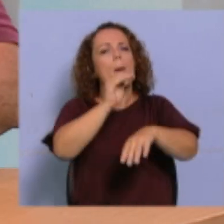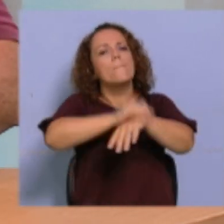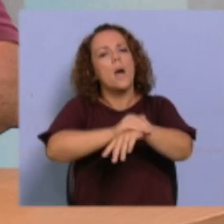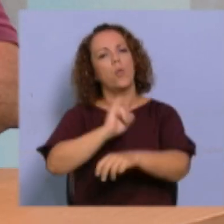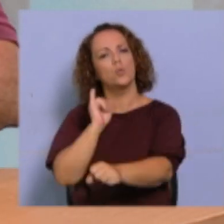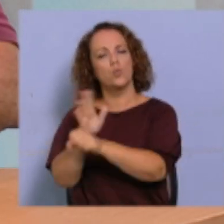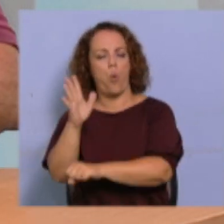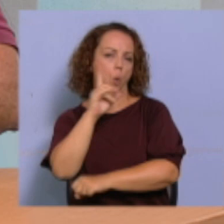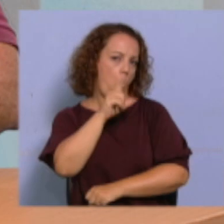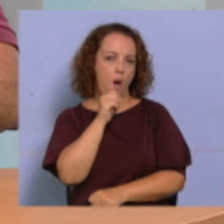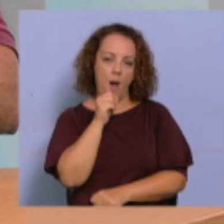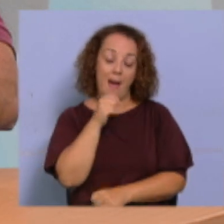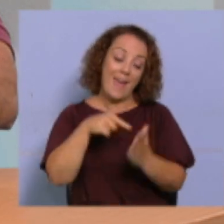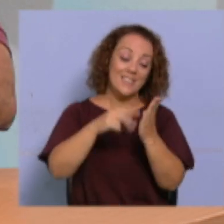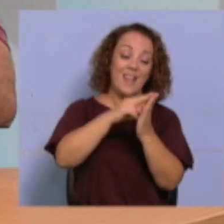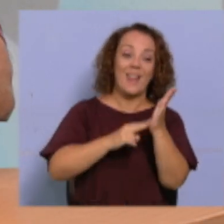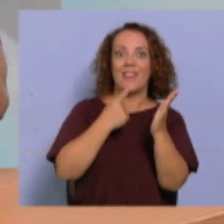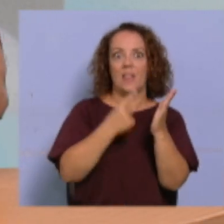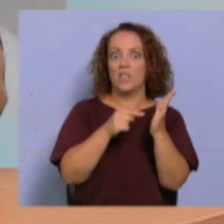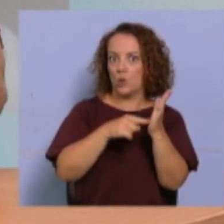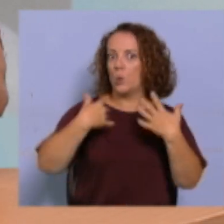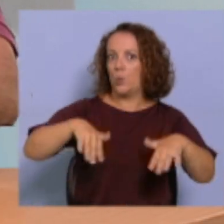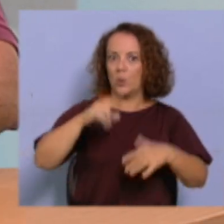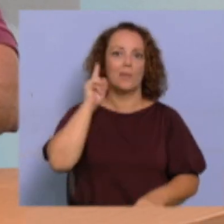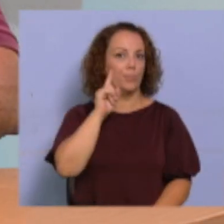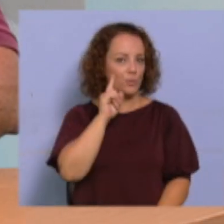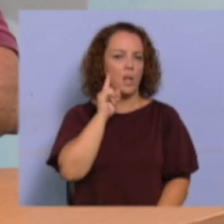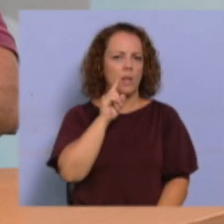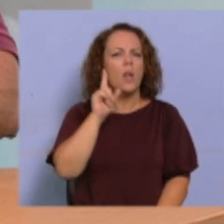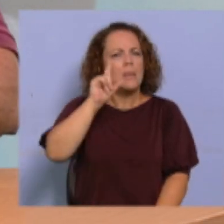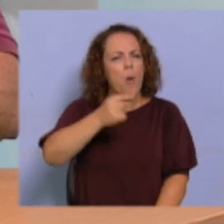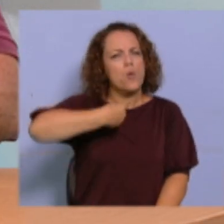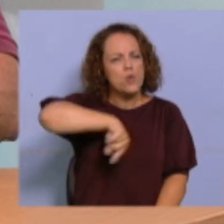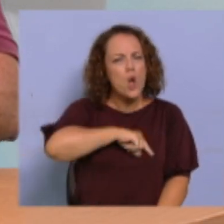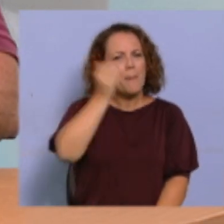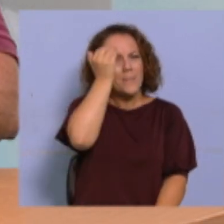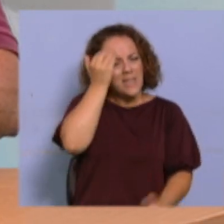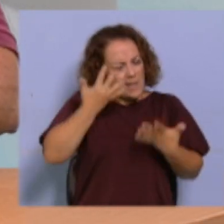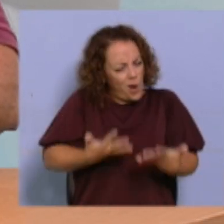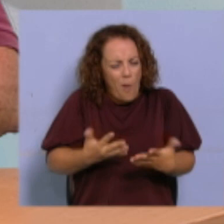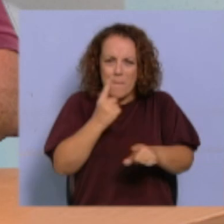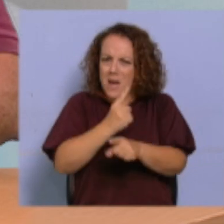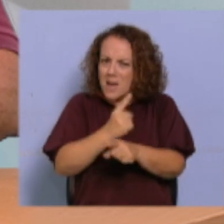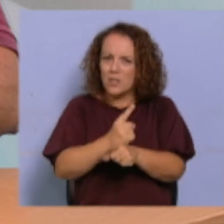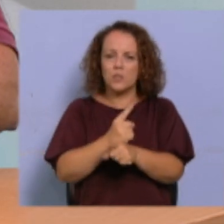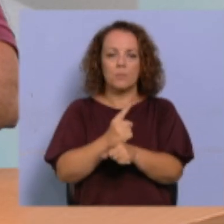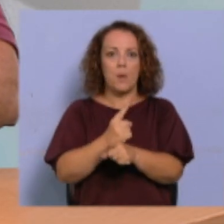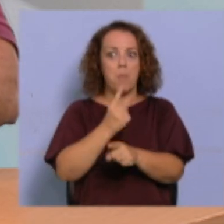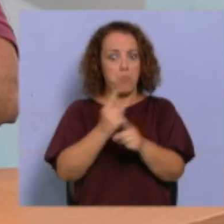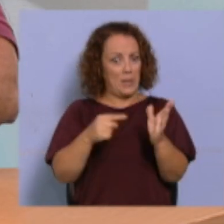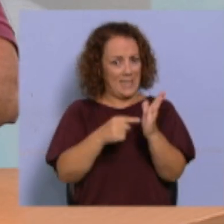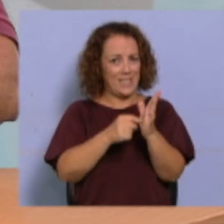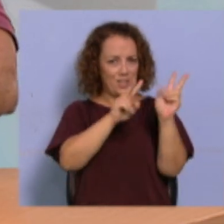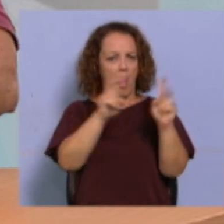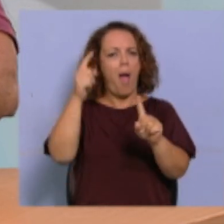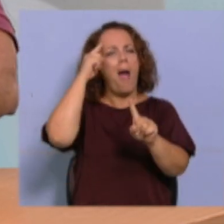E, portanto, é isto que a leitura diz. Isto é muito importante, até para a nossa mentalidade, ainda de hoje. É que estas coisas são muito atuais.